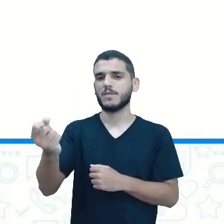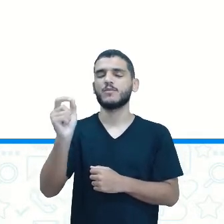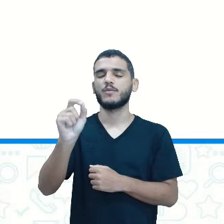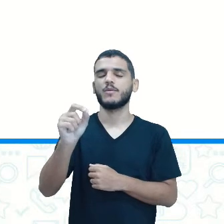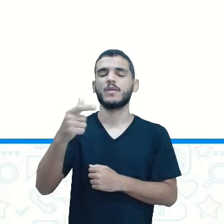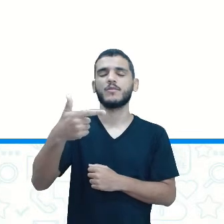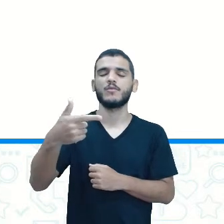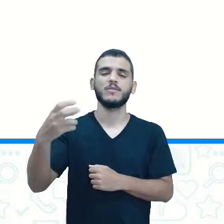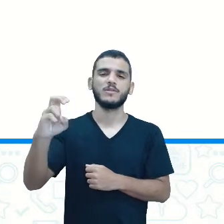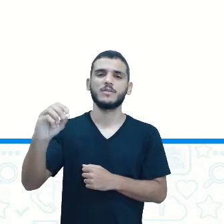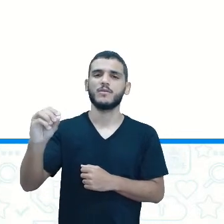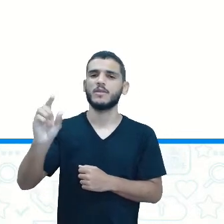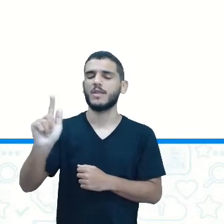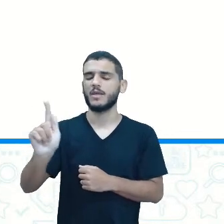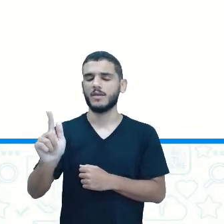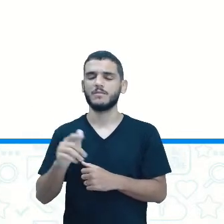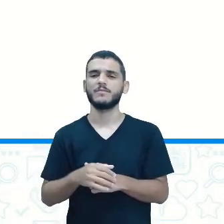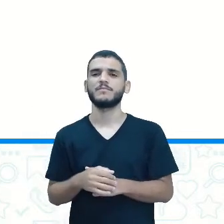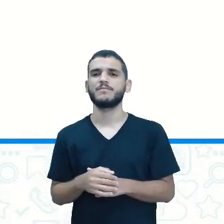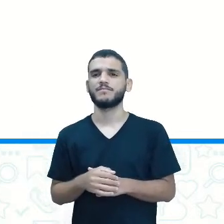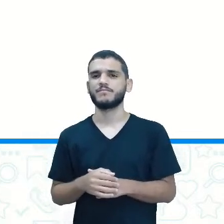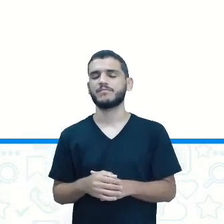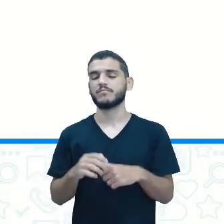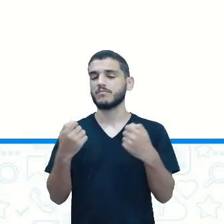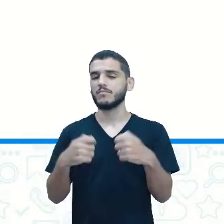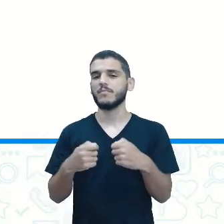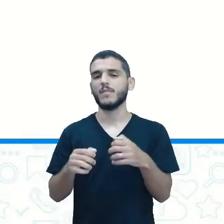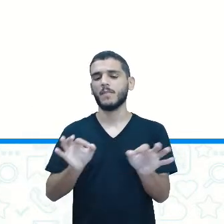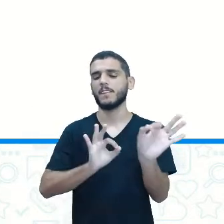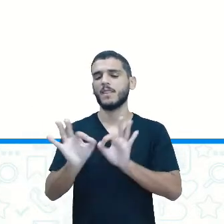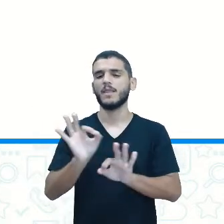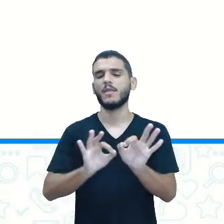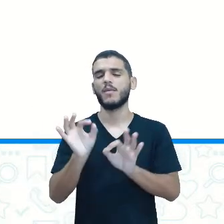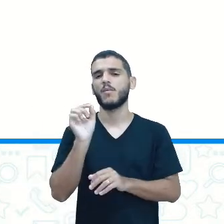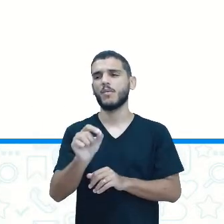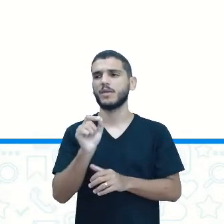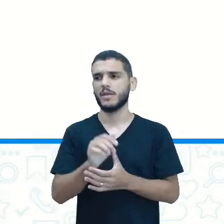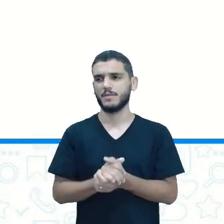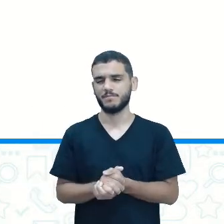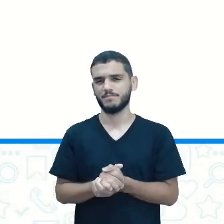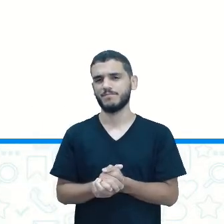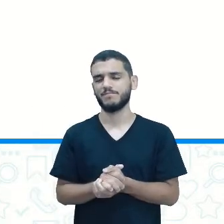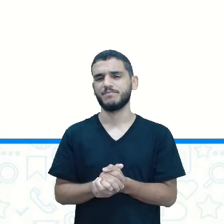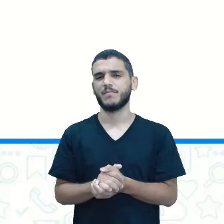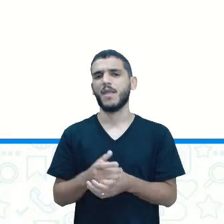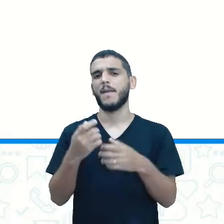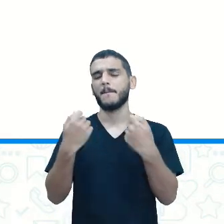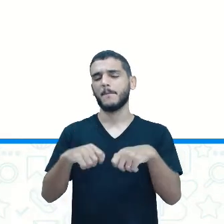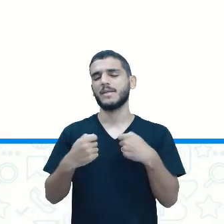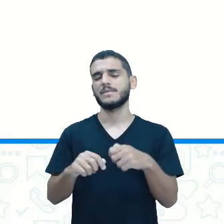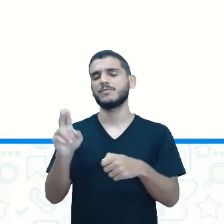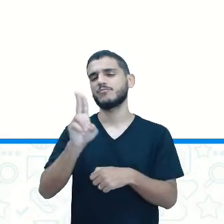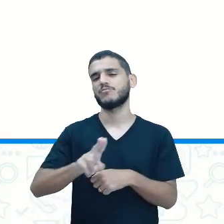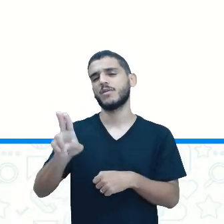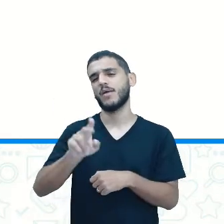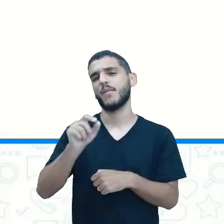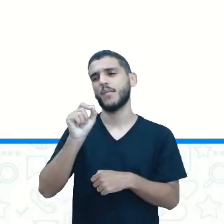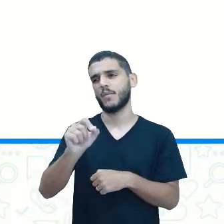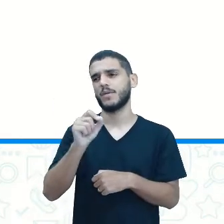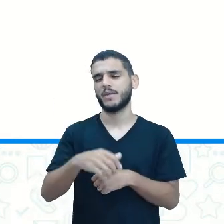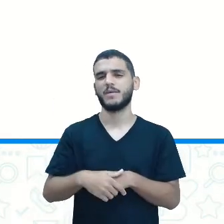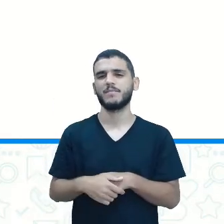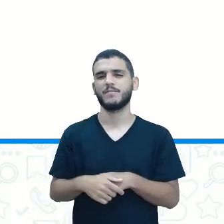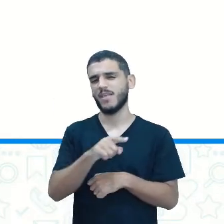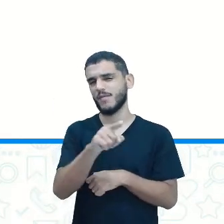aí? O que eu preciso colocar do lado da balança para que ela mantenha um equilíbrio? Será que vocês